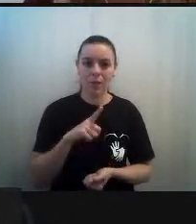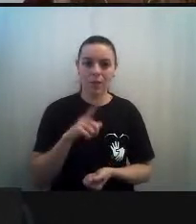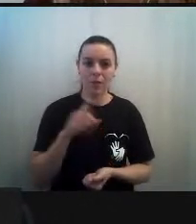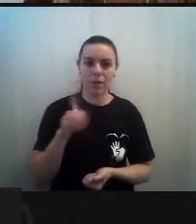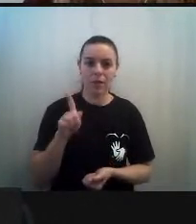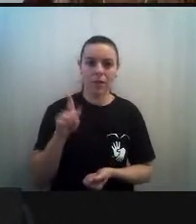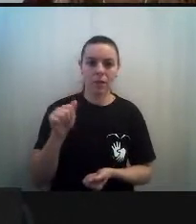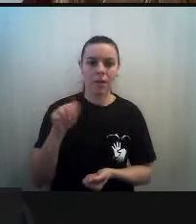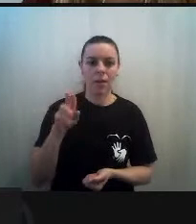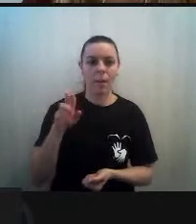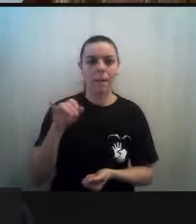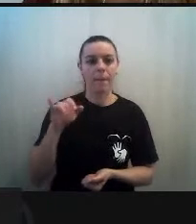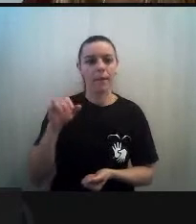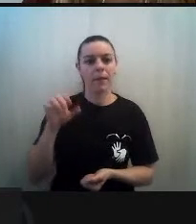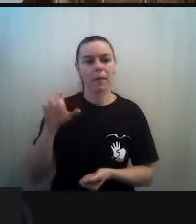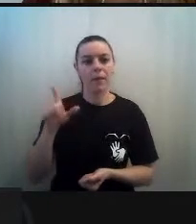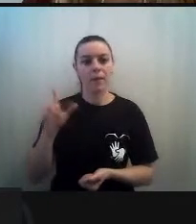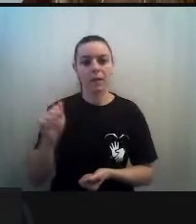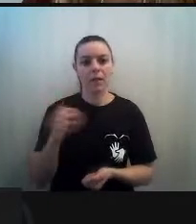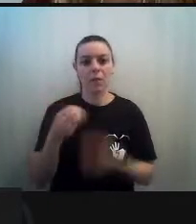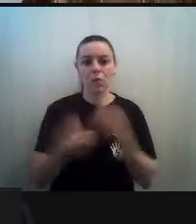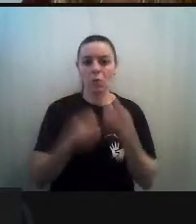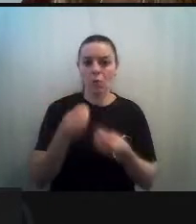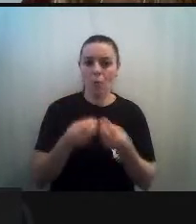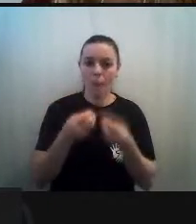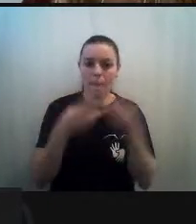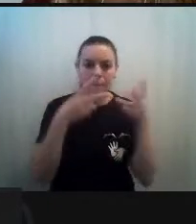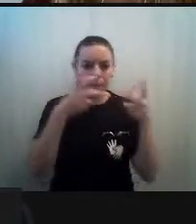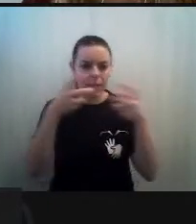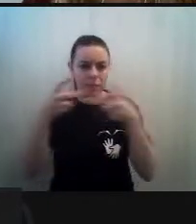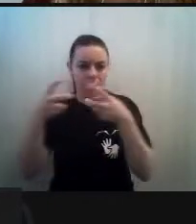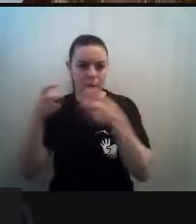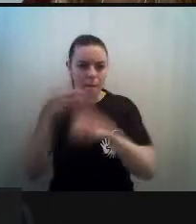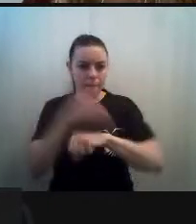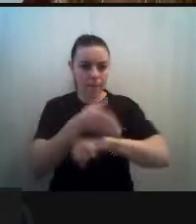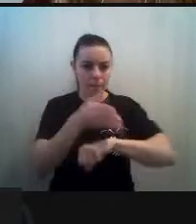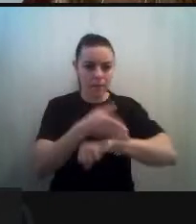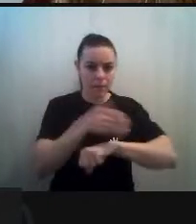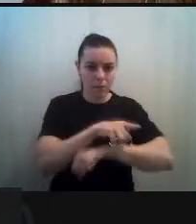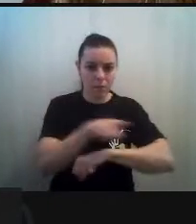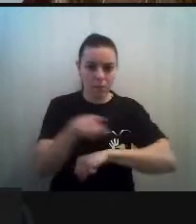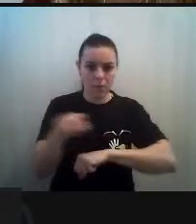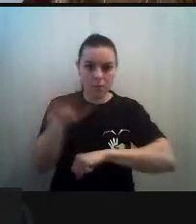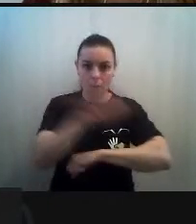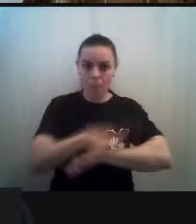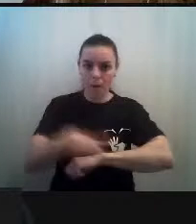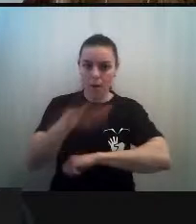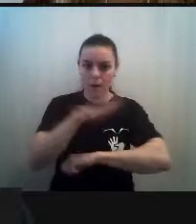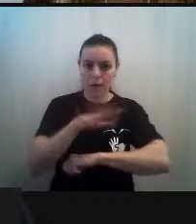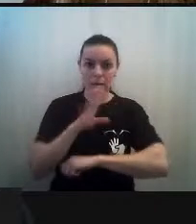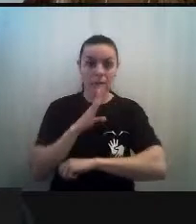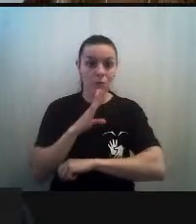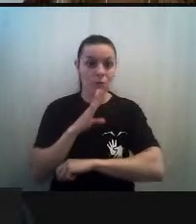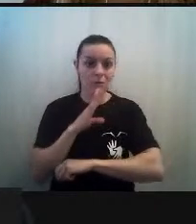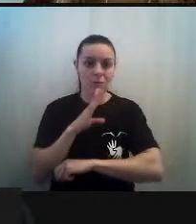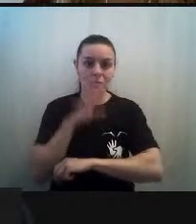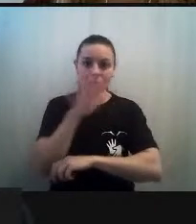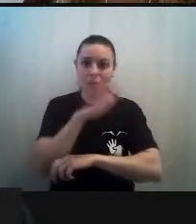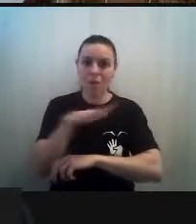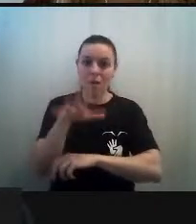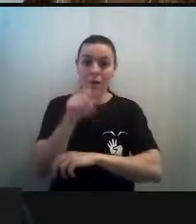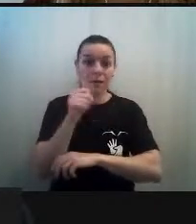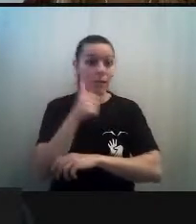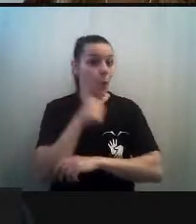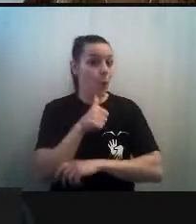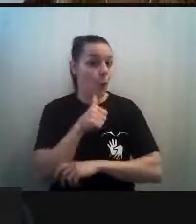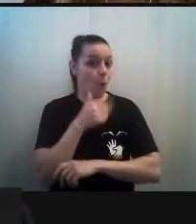Gabriela Ribeiro. Como vocês percebem a participação de vocês em uma área de conhecimento que ainda é considerada um espaço masculino